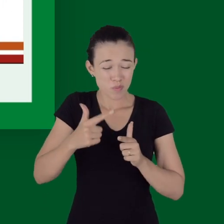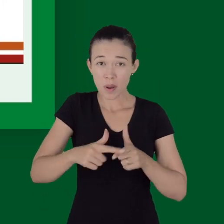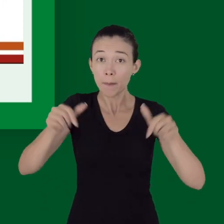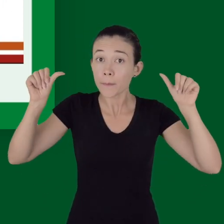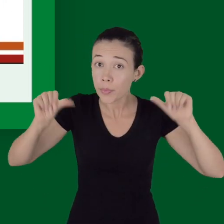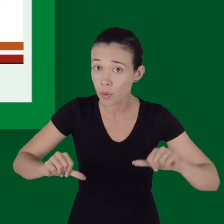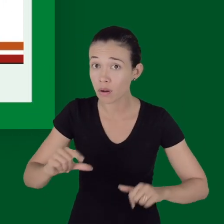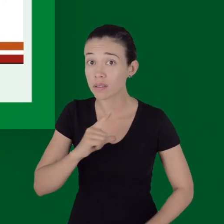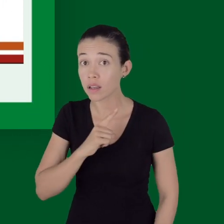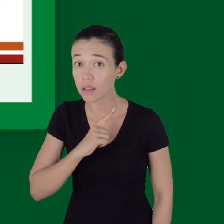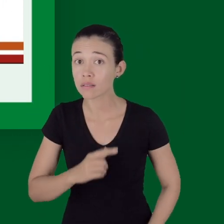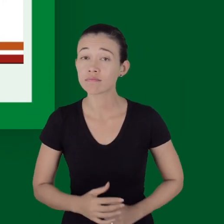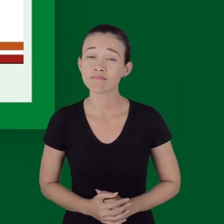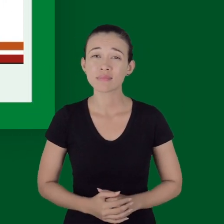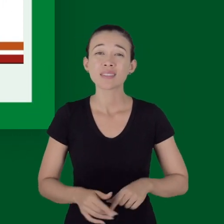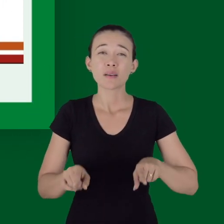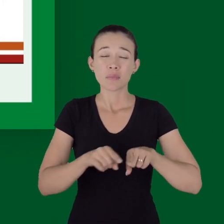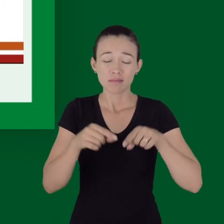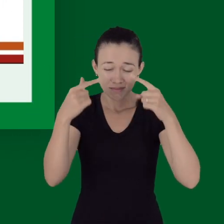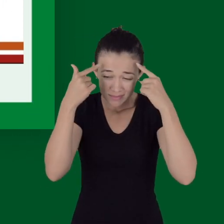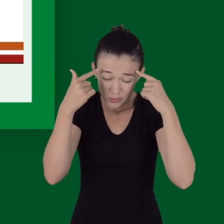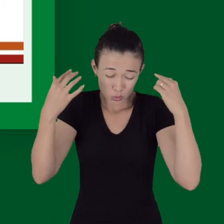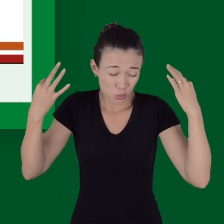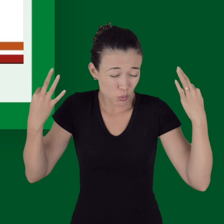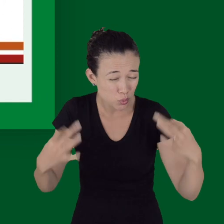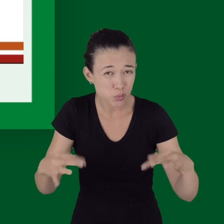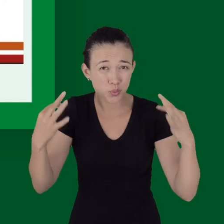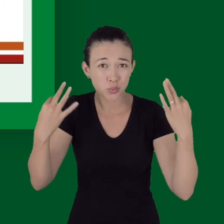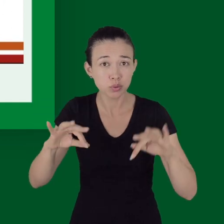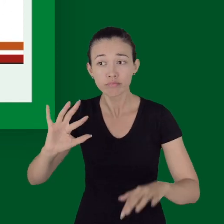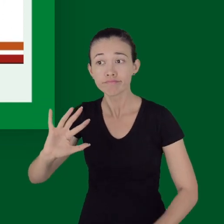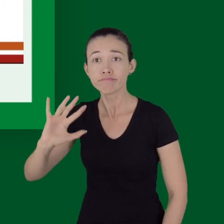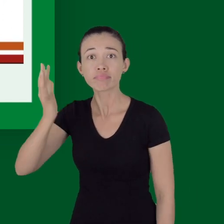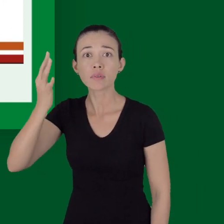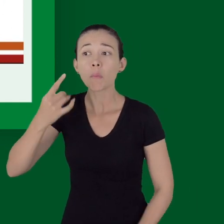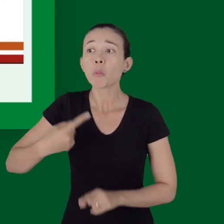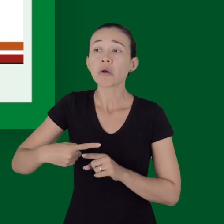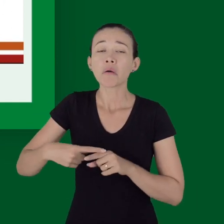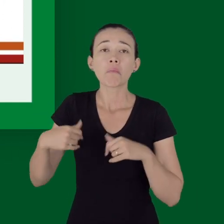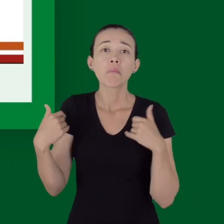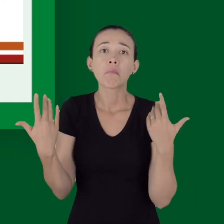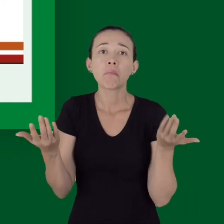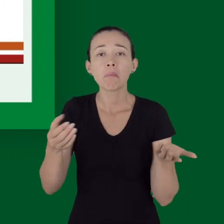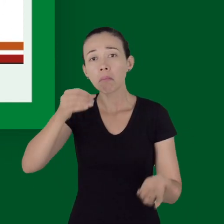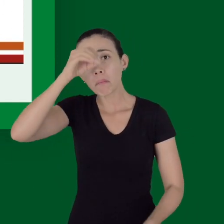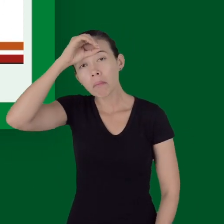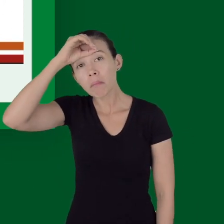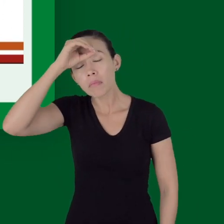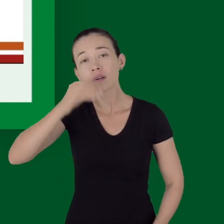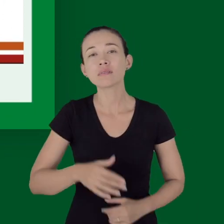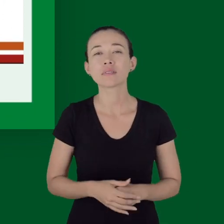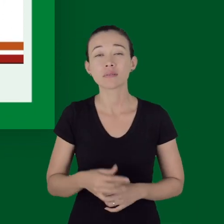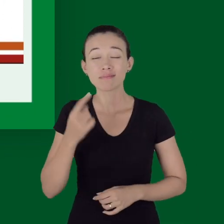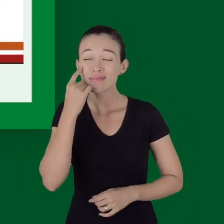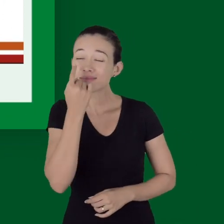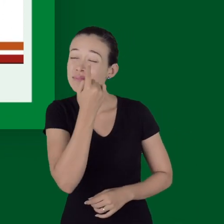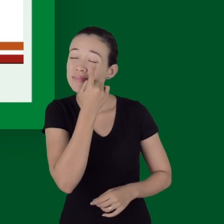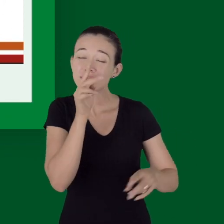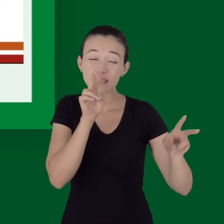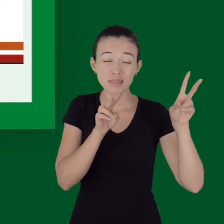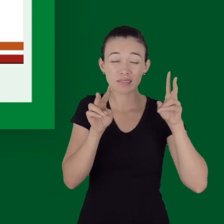assim, suspeita. Cefaleia súbita e intensa, sem causa desconhecida, alteração visual